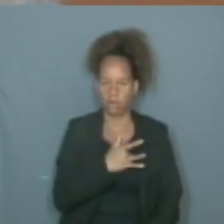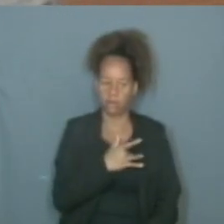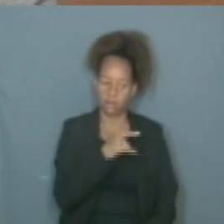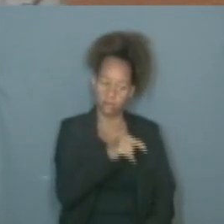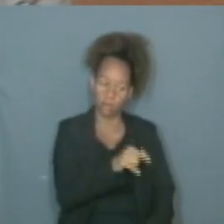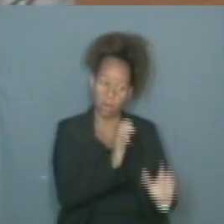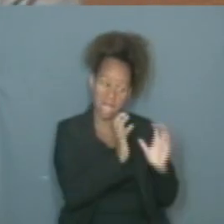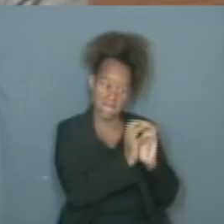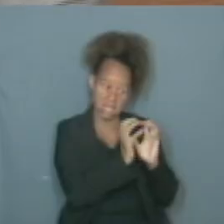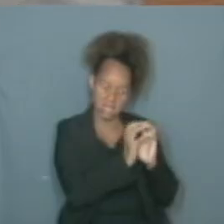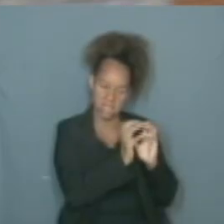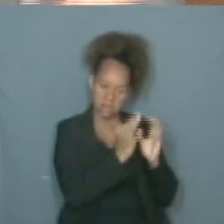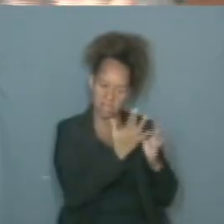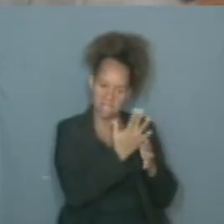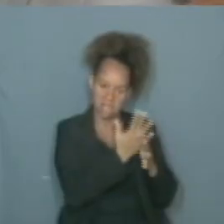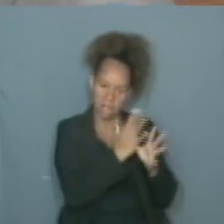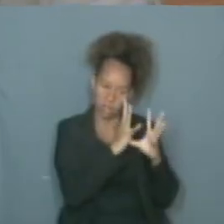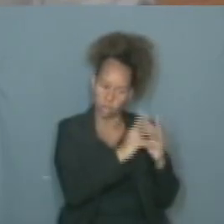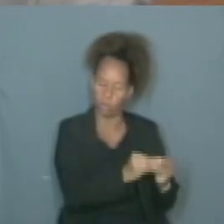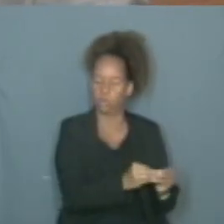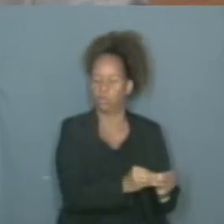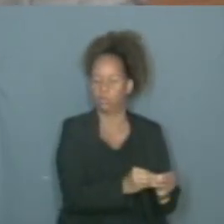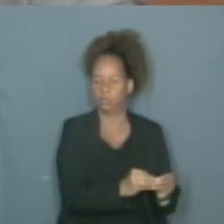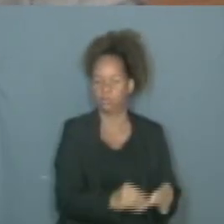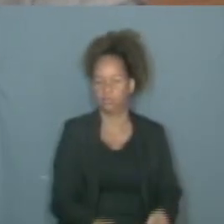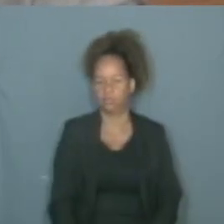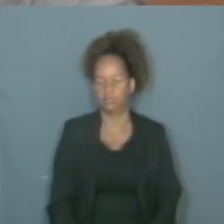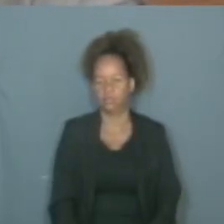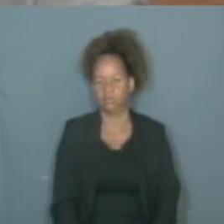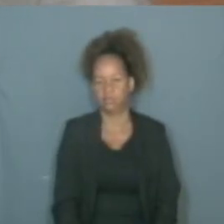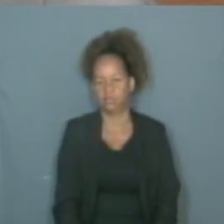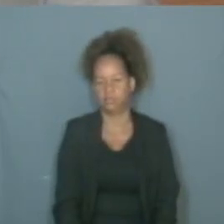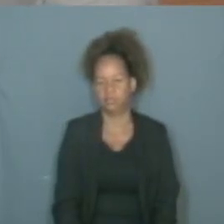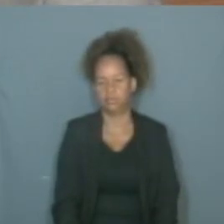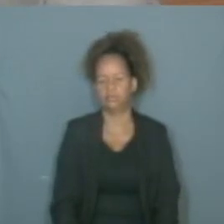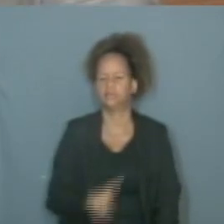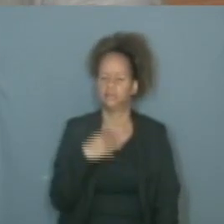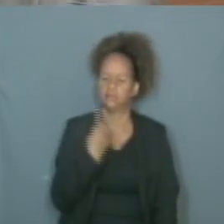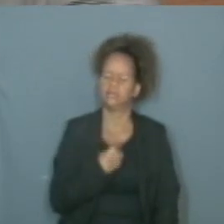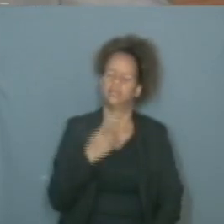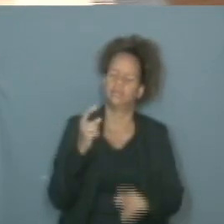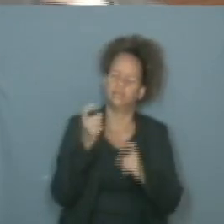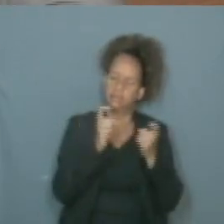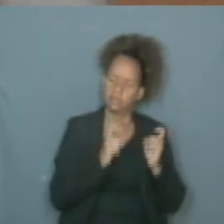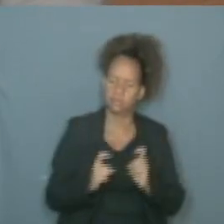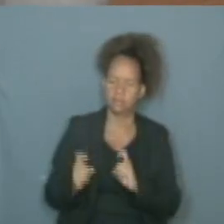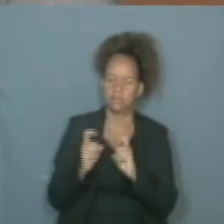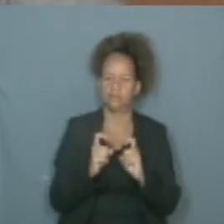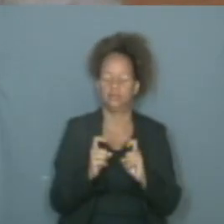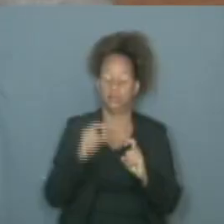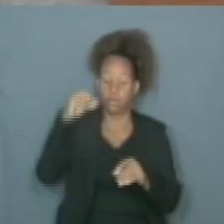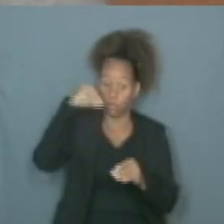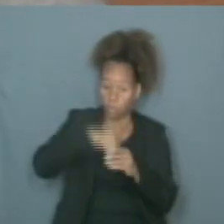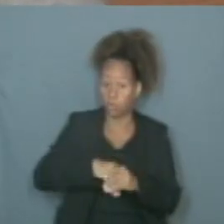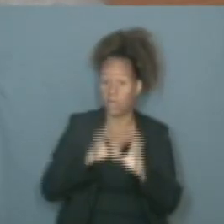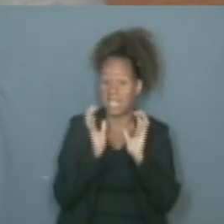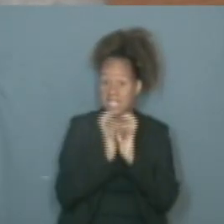Recife. No geral, a gente quer discutir a saúde no